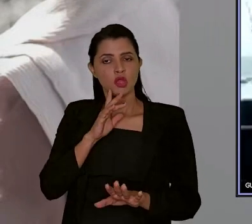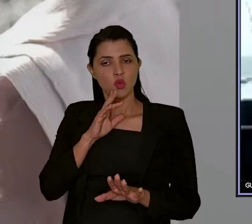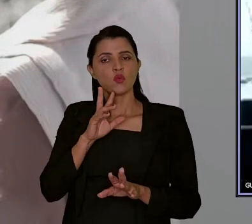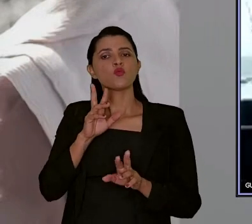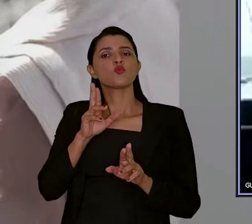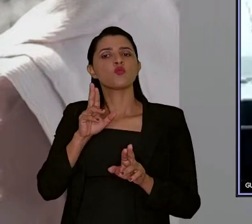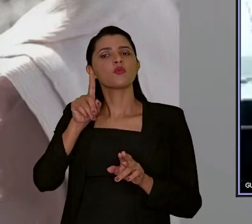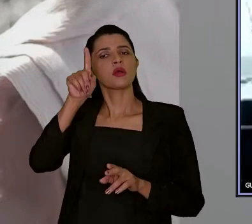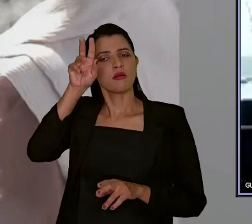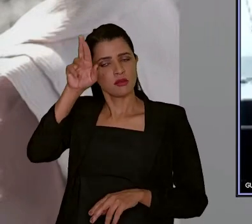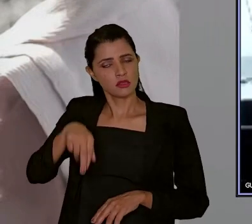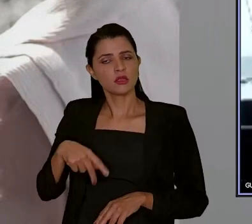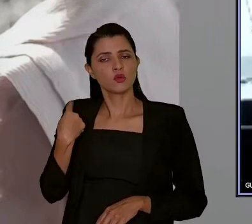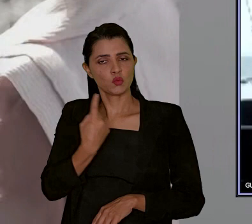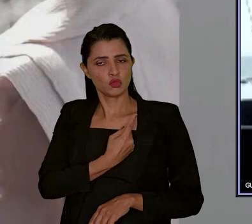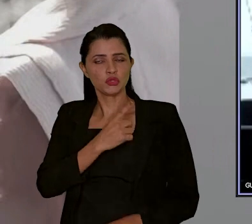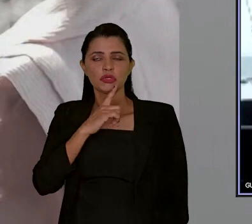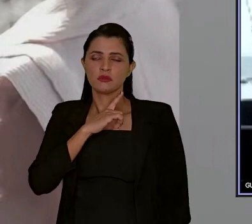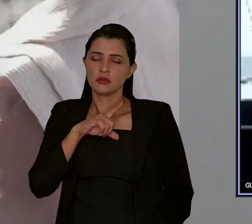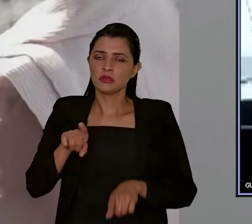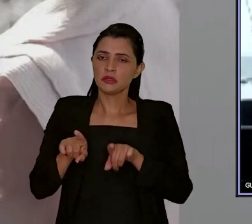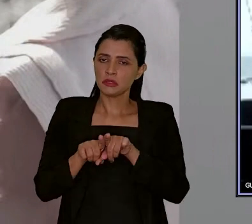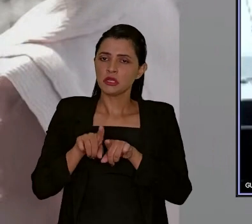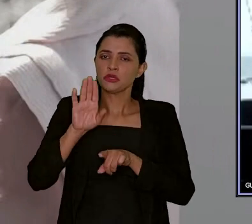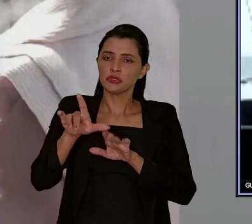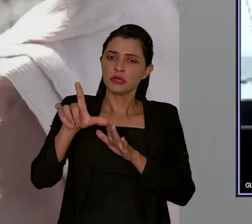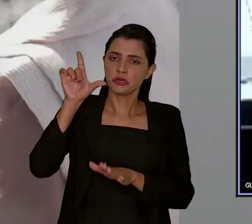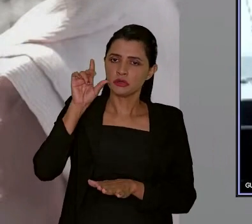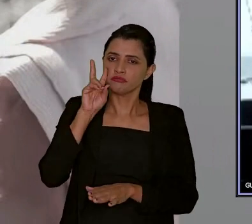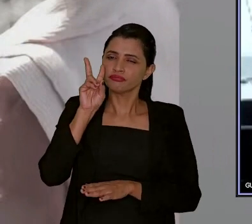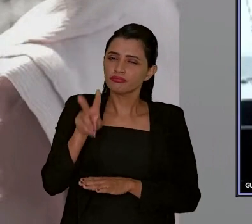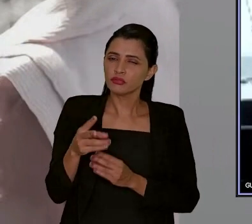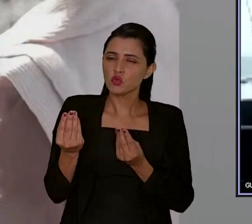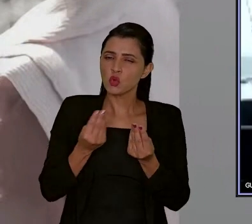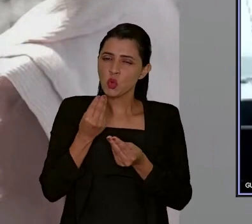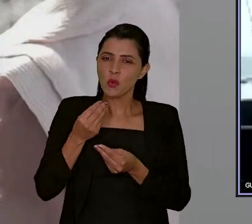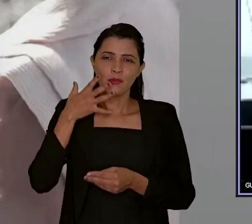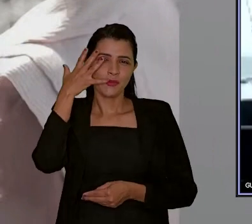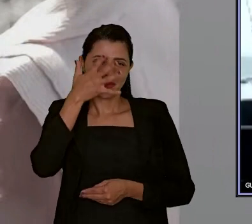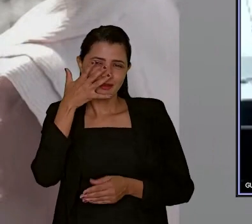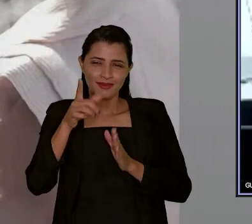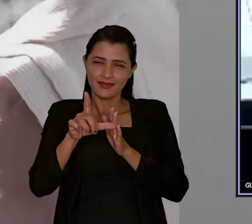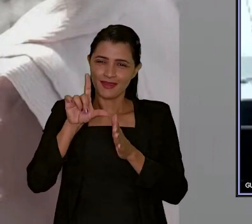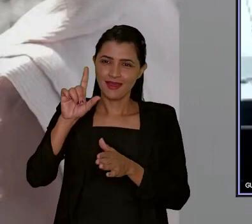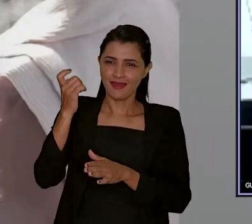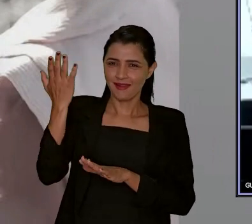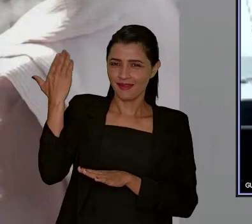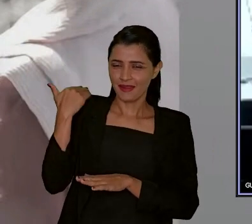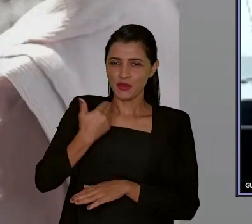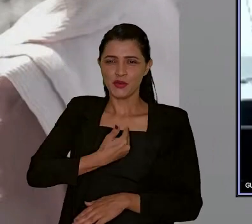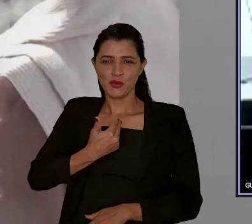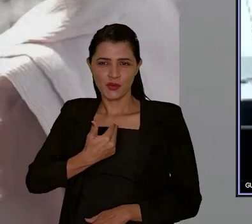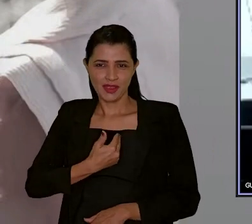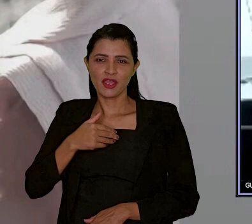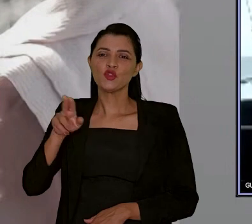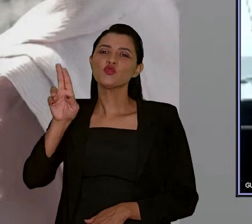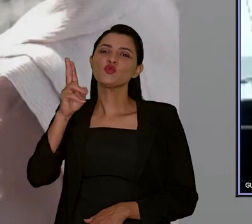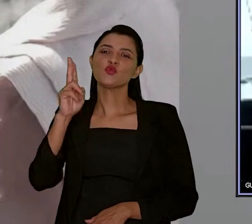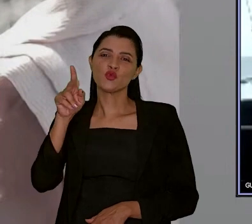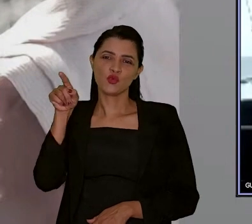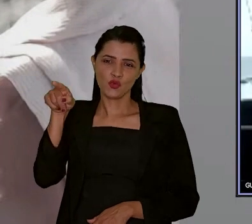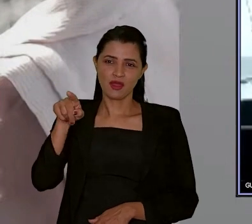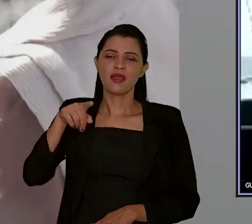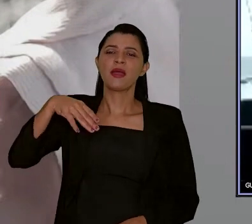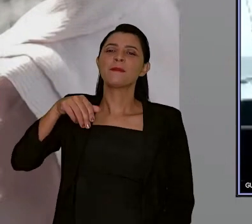nós temos também já visto, como foi na palestra da nossa colega do Uruguai, doutora Maria Lilian